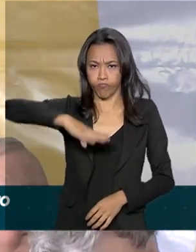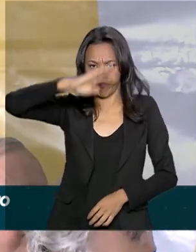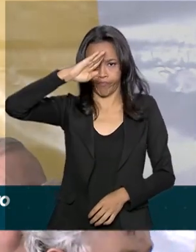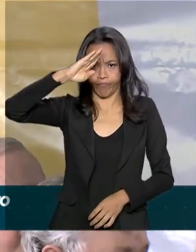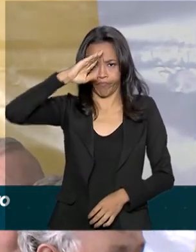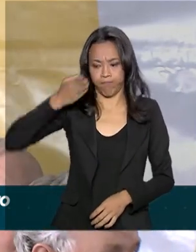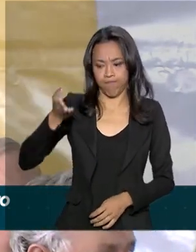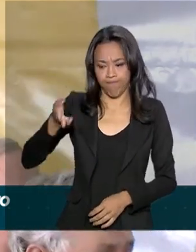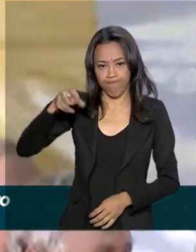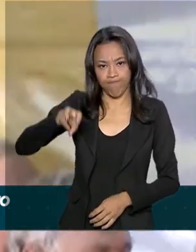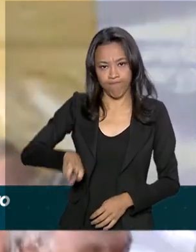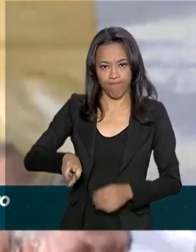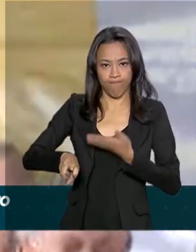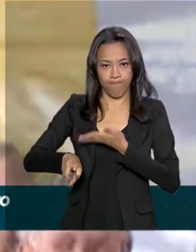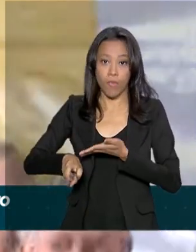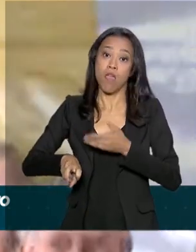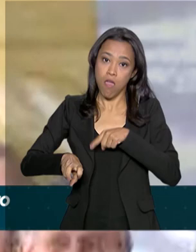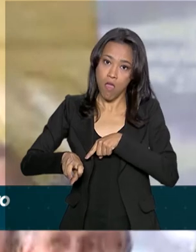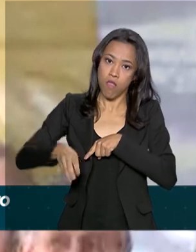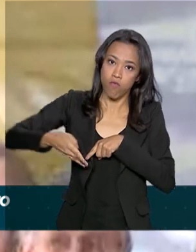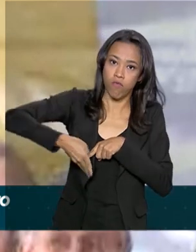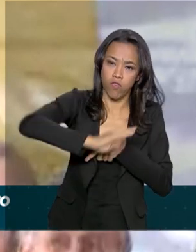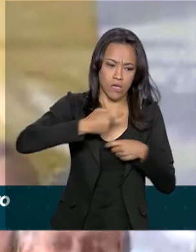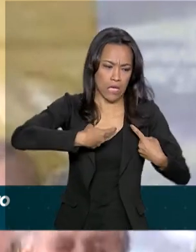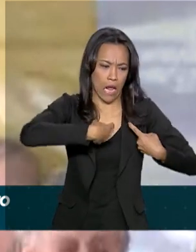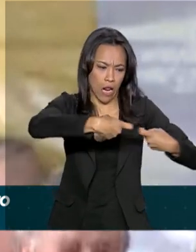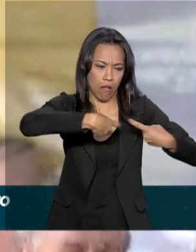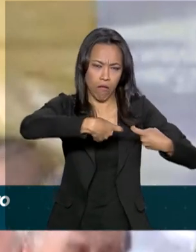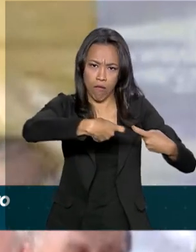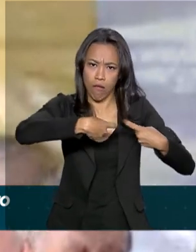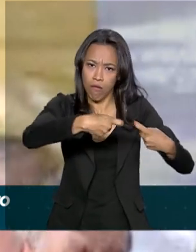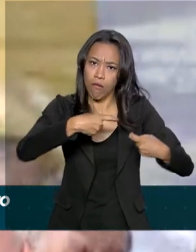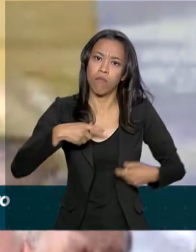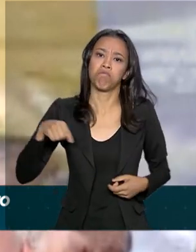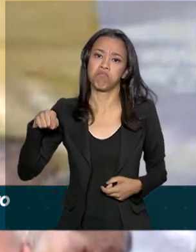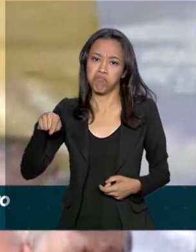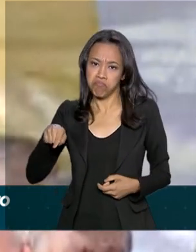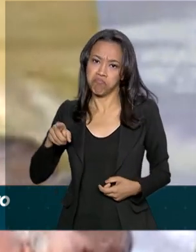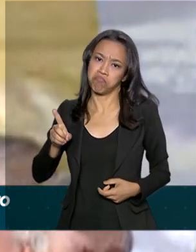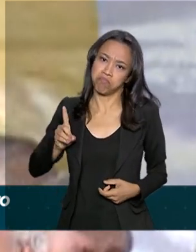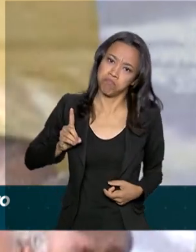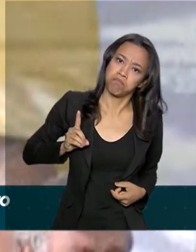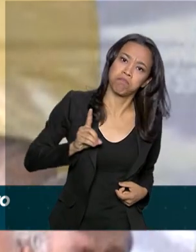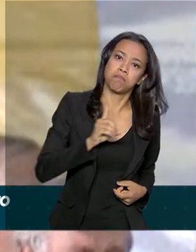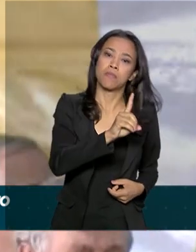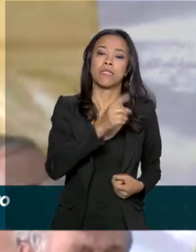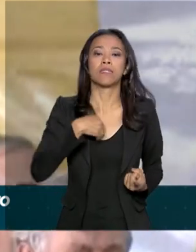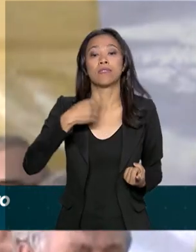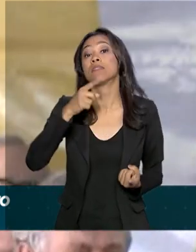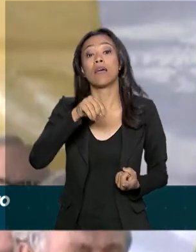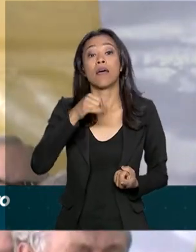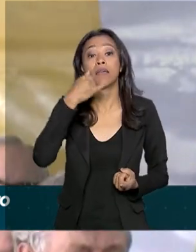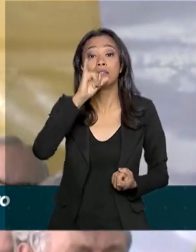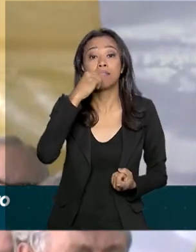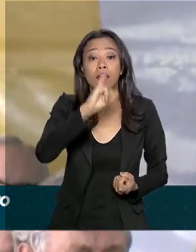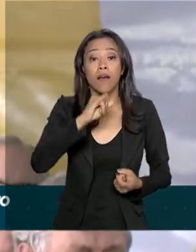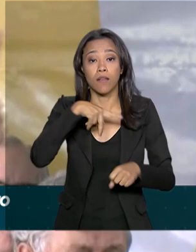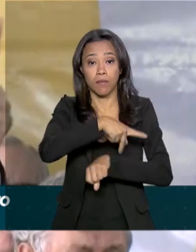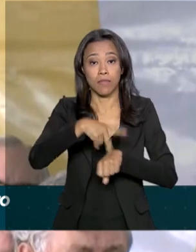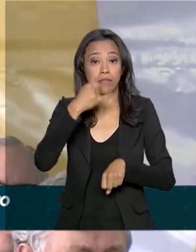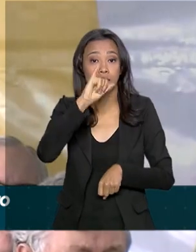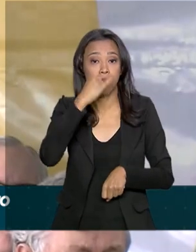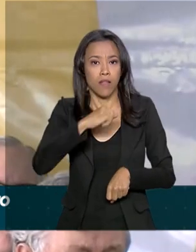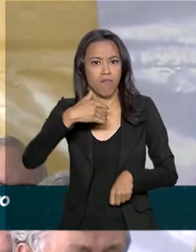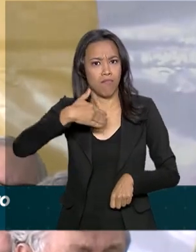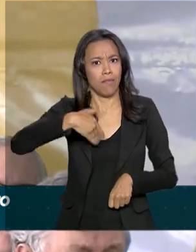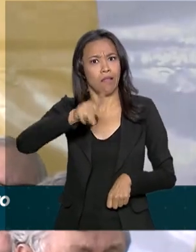lá nos campos de combate, no teatro de operação da Itália, defendendo